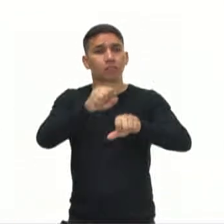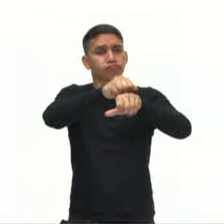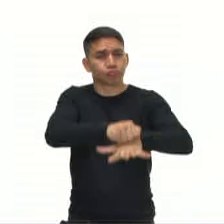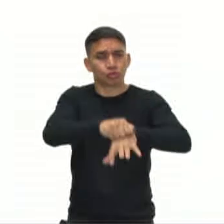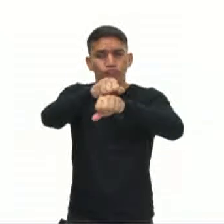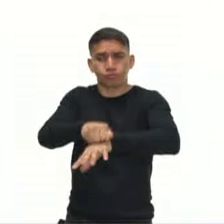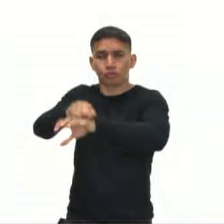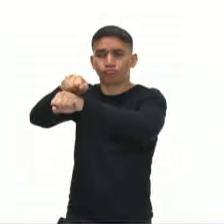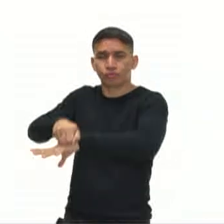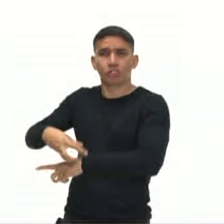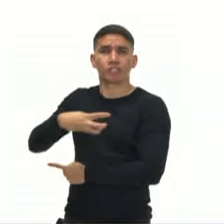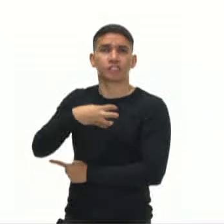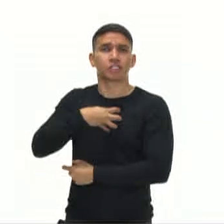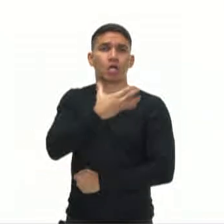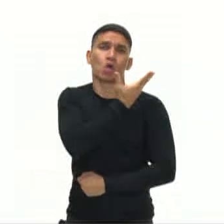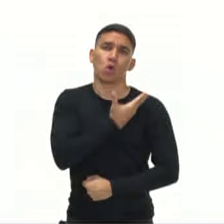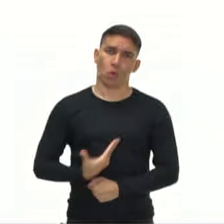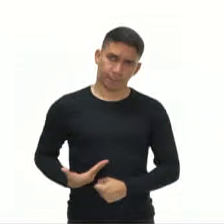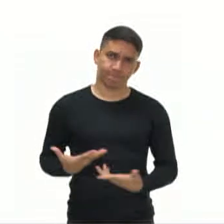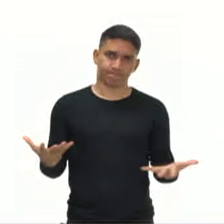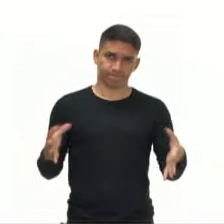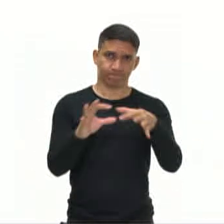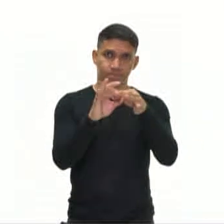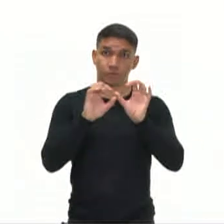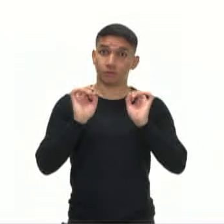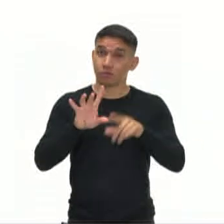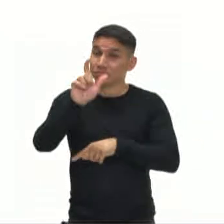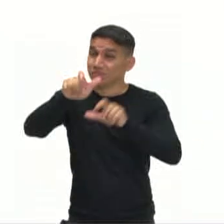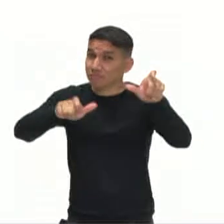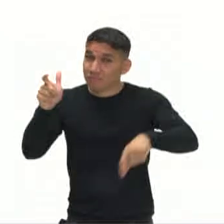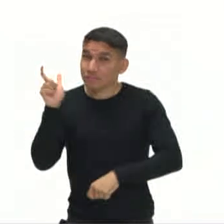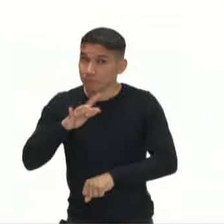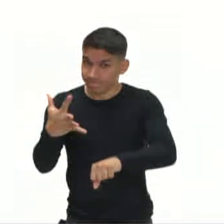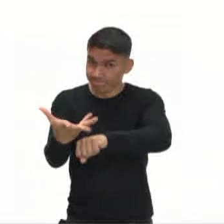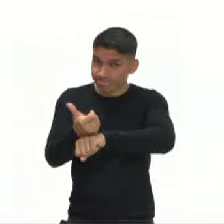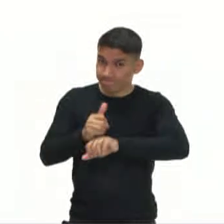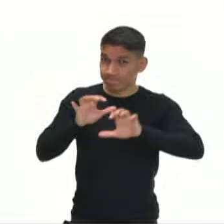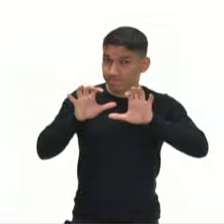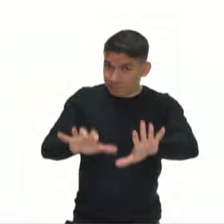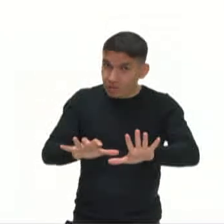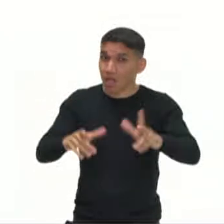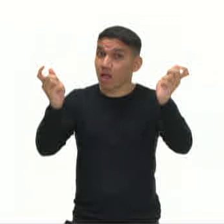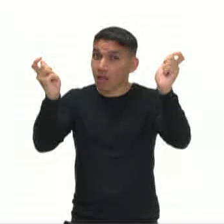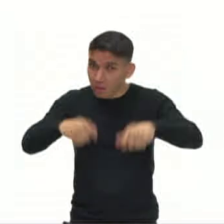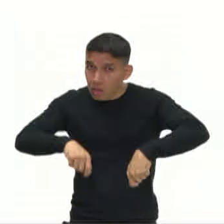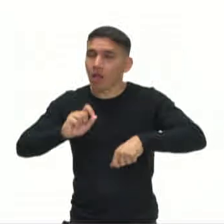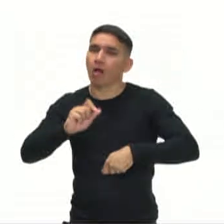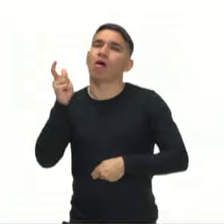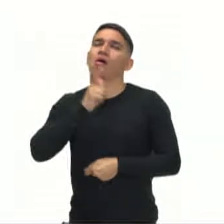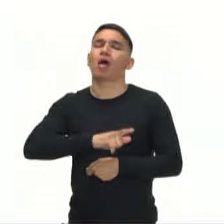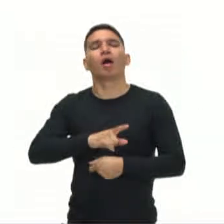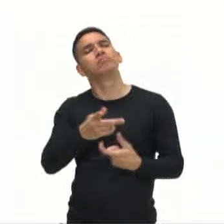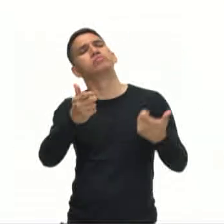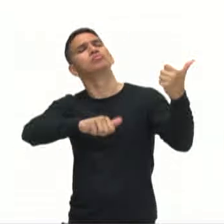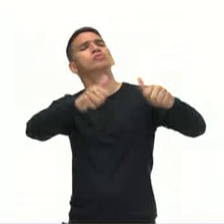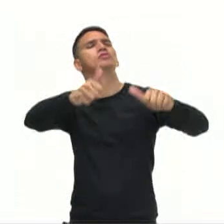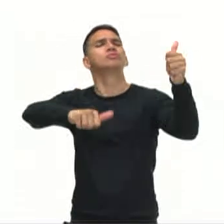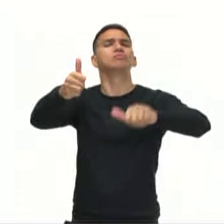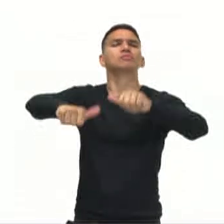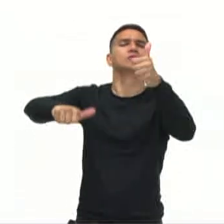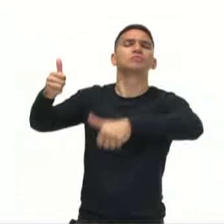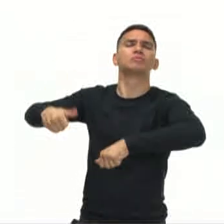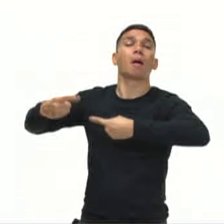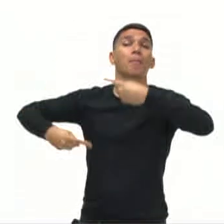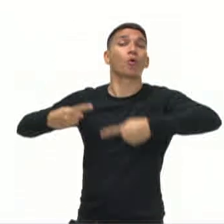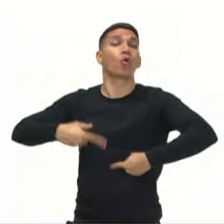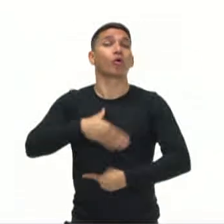plataformas de governo. Só uma pessoa que reúna essas competências poderá acompanhar e fiscalizar as